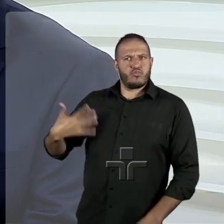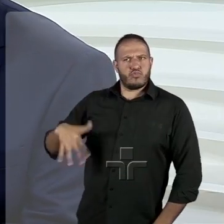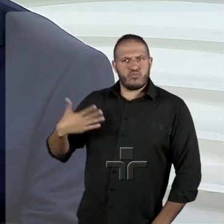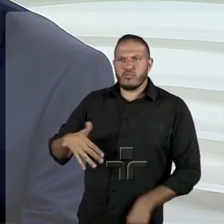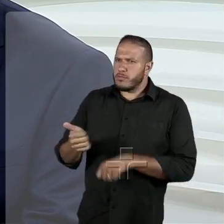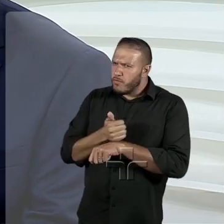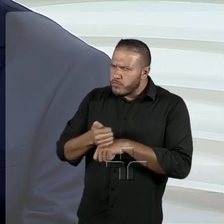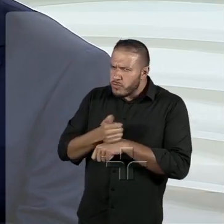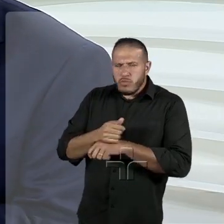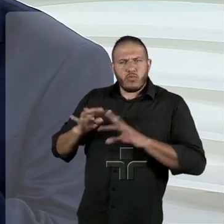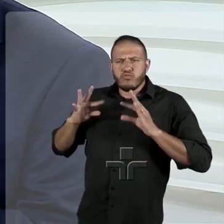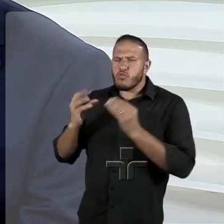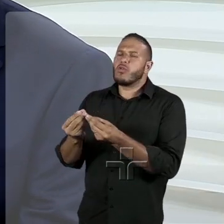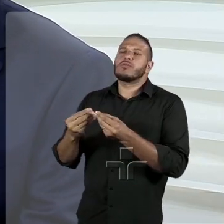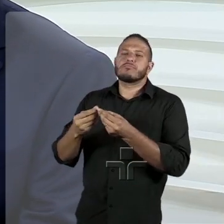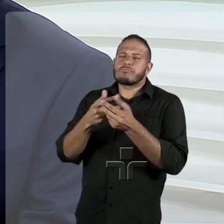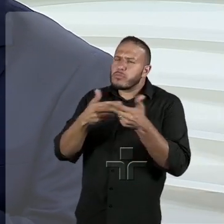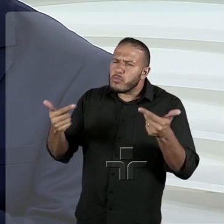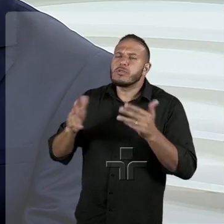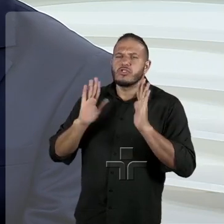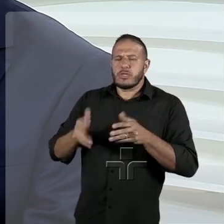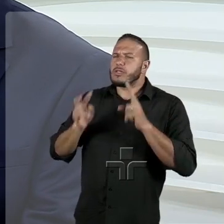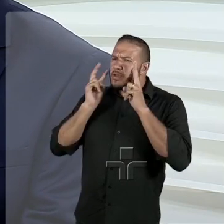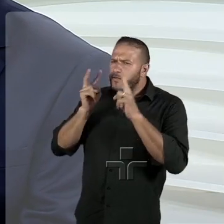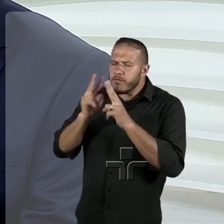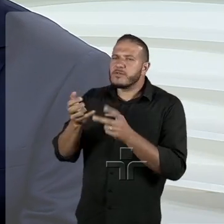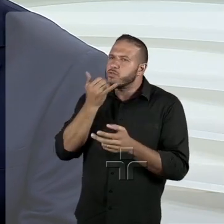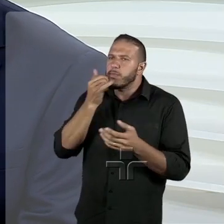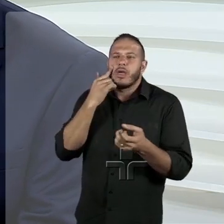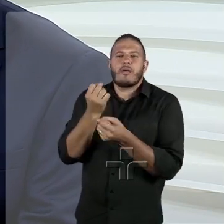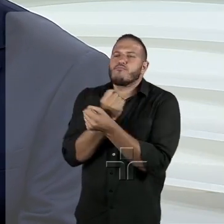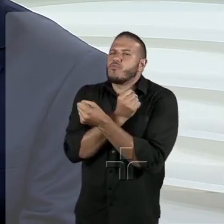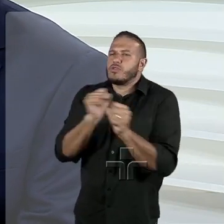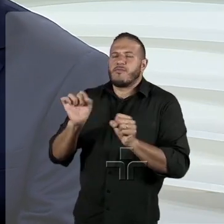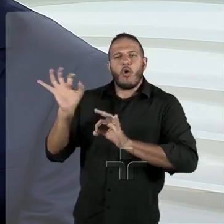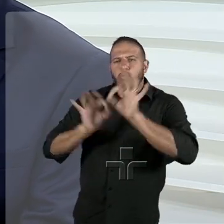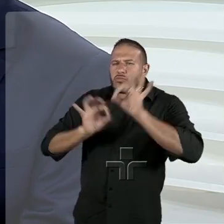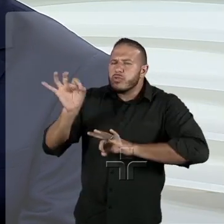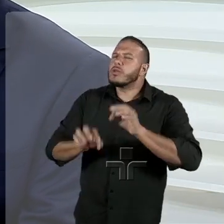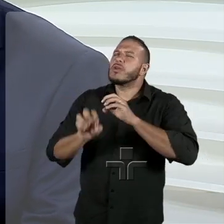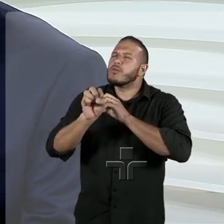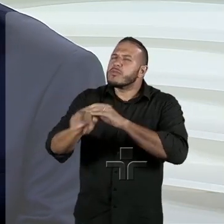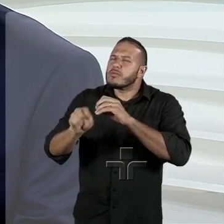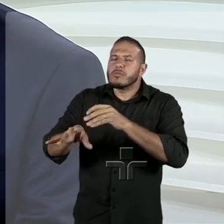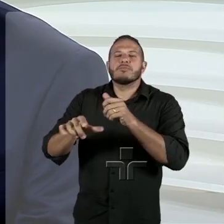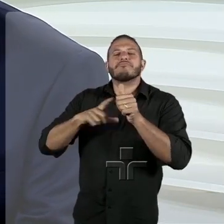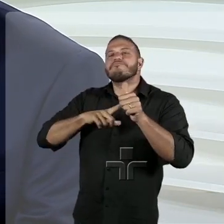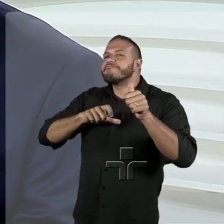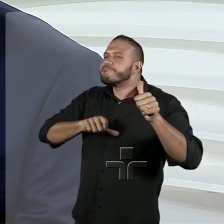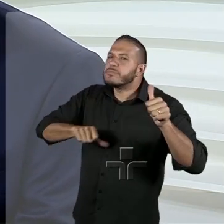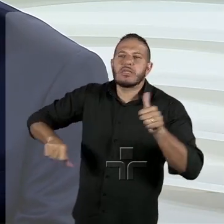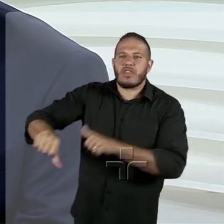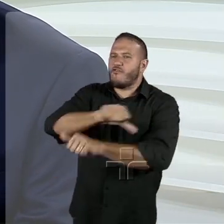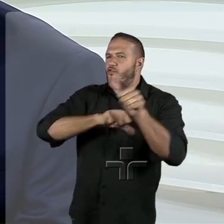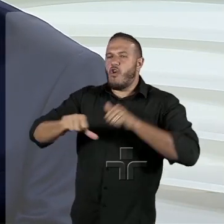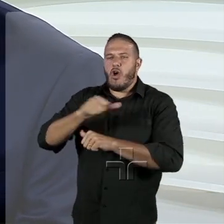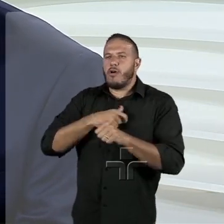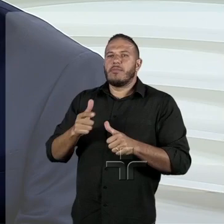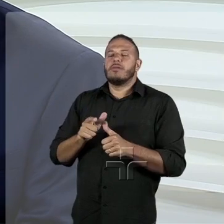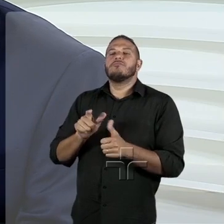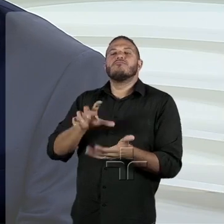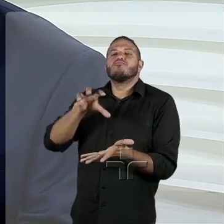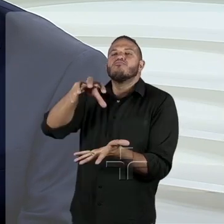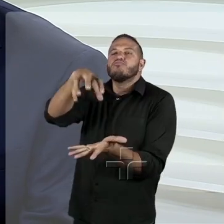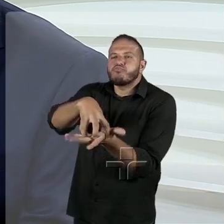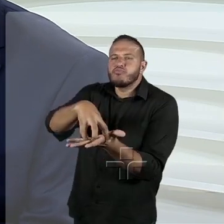as práticas que a gente tem visto, é impossível a gente construir uma educação que realmente transforme uma unidade da